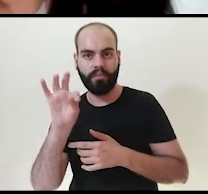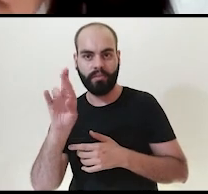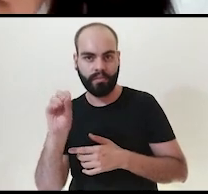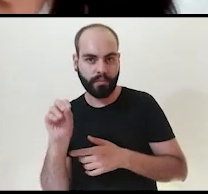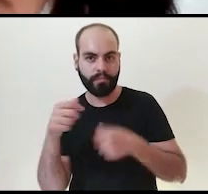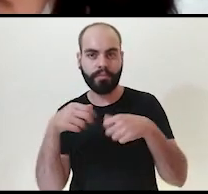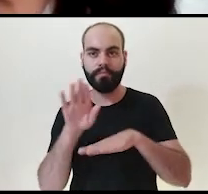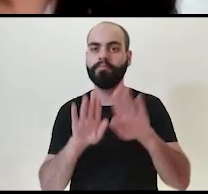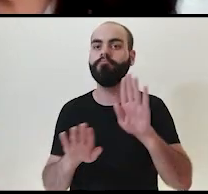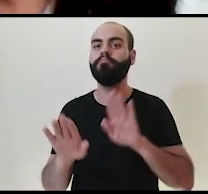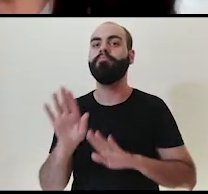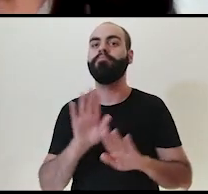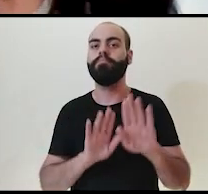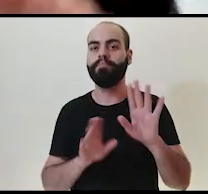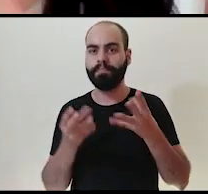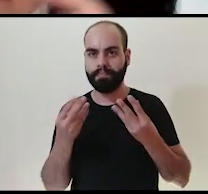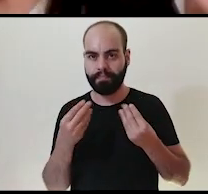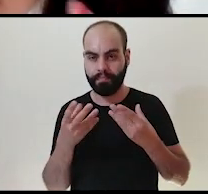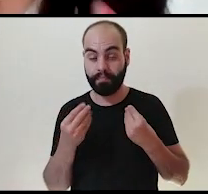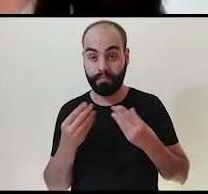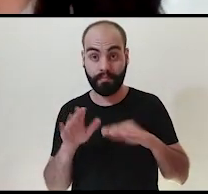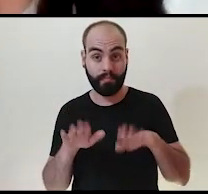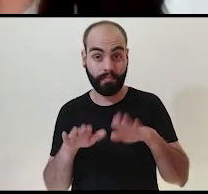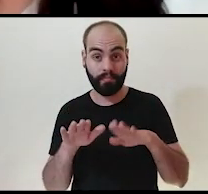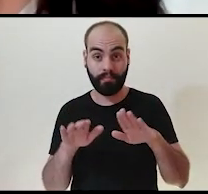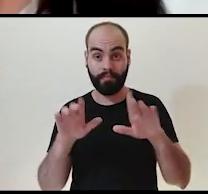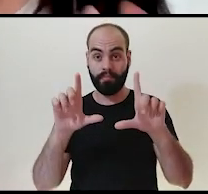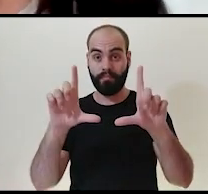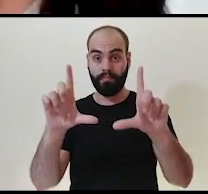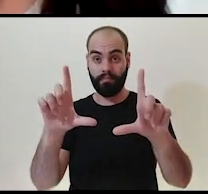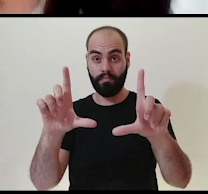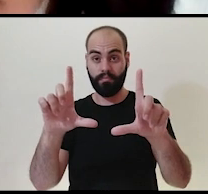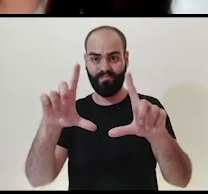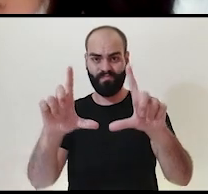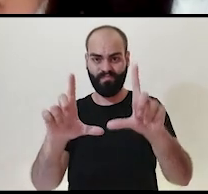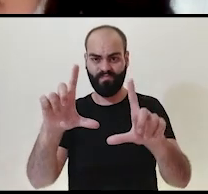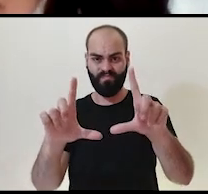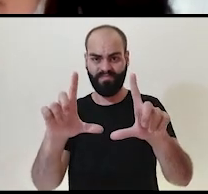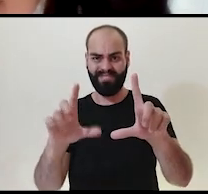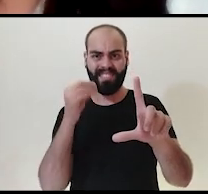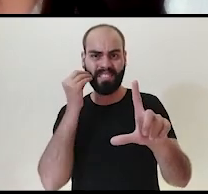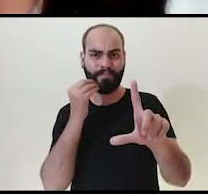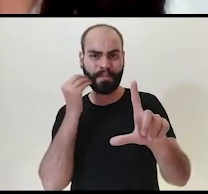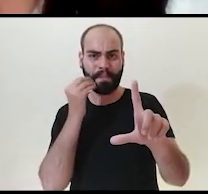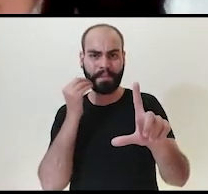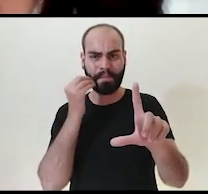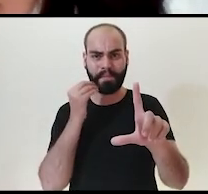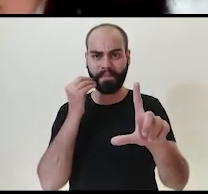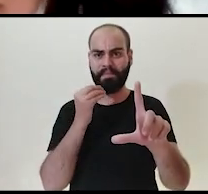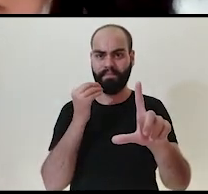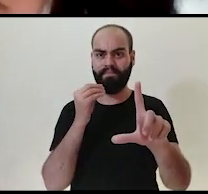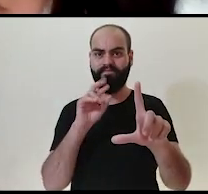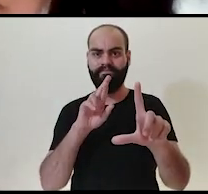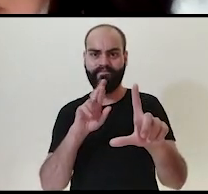tomando muito cuidado, porque senão você acaba distorcendo a experiência e isso gera uma quebra de expectativa muito